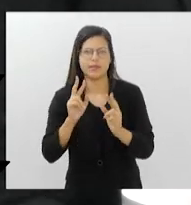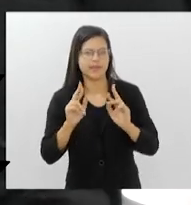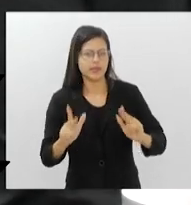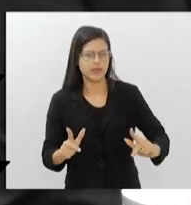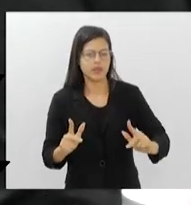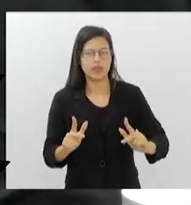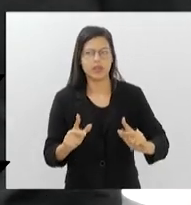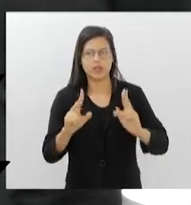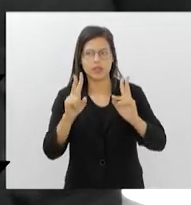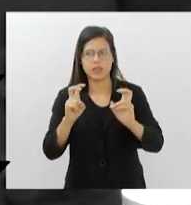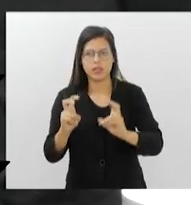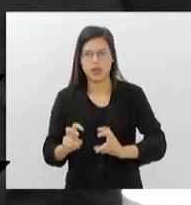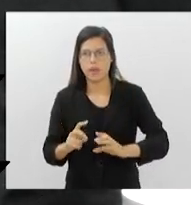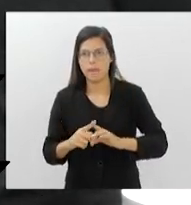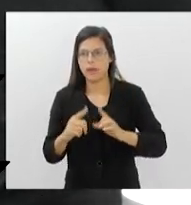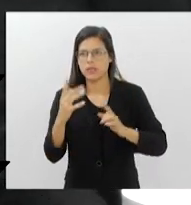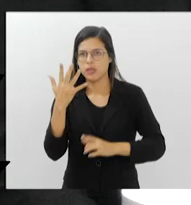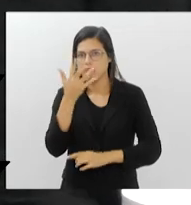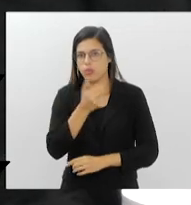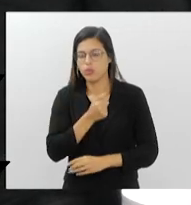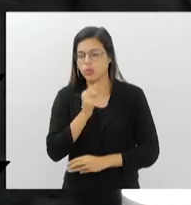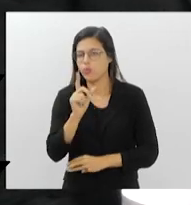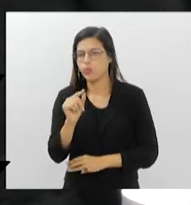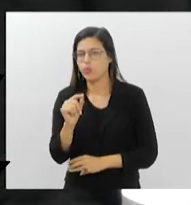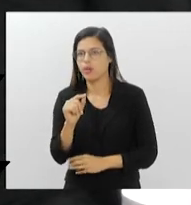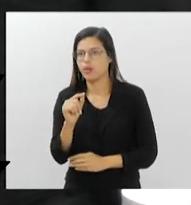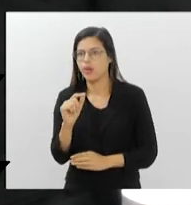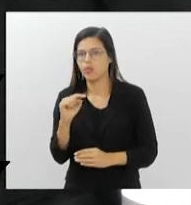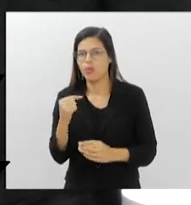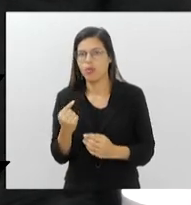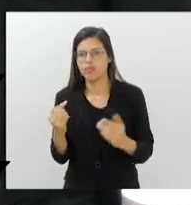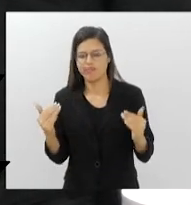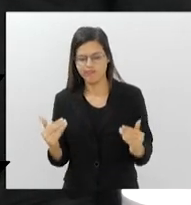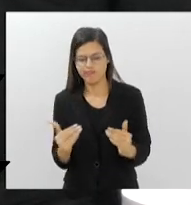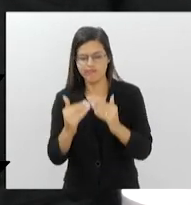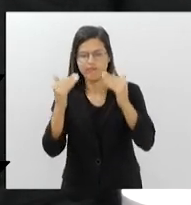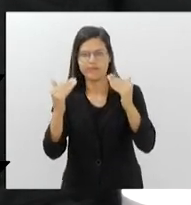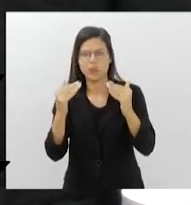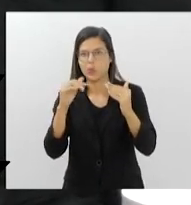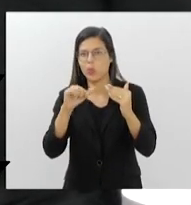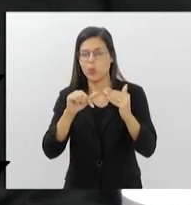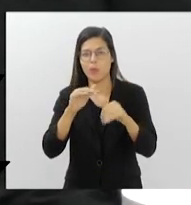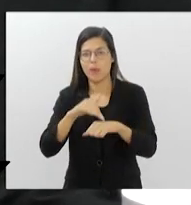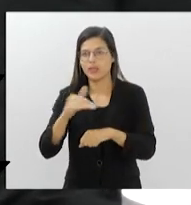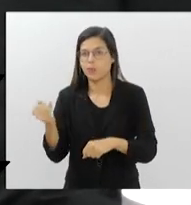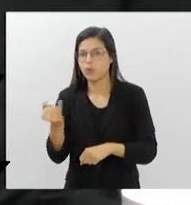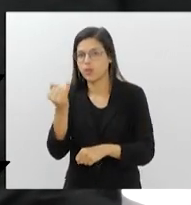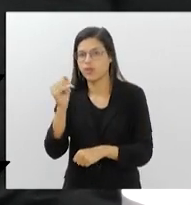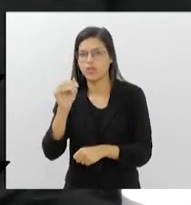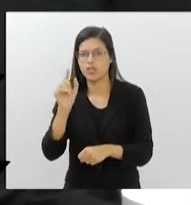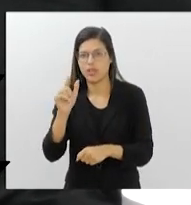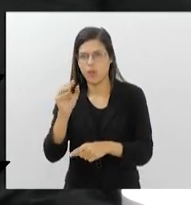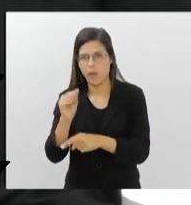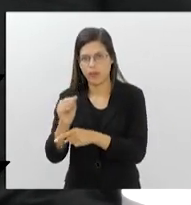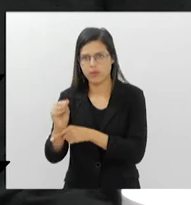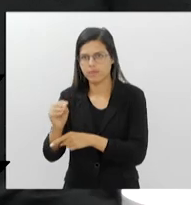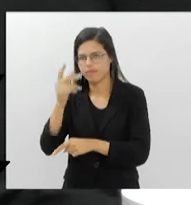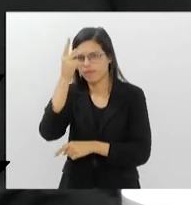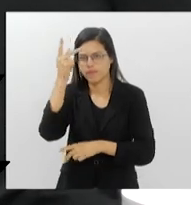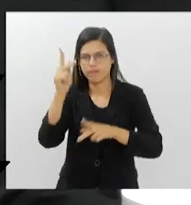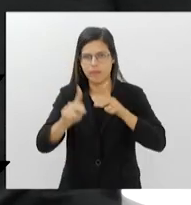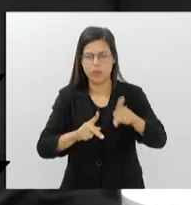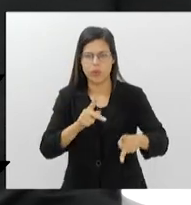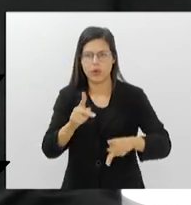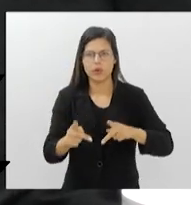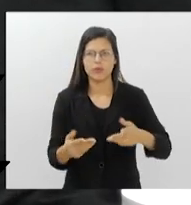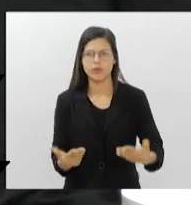mas é muito bonito quando a gente converge naquilo que é o mais importante que é cuidar das pessoas nãoé então e uma proposição que nasce a partir de